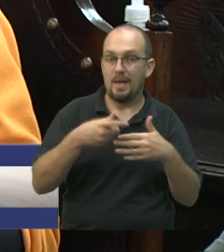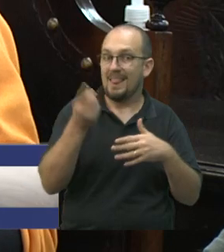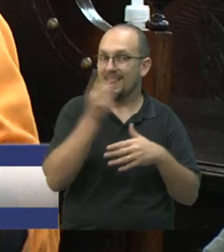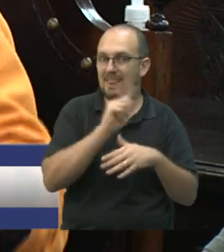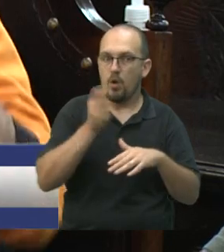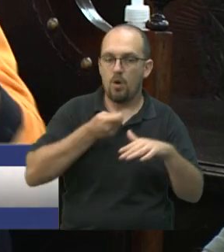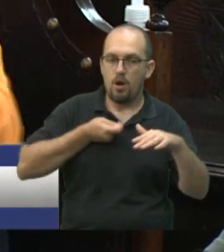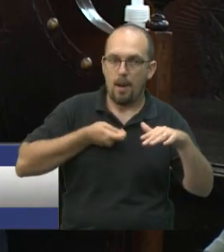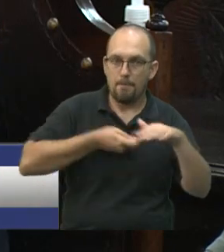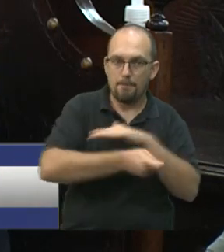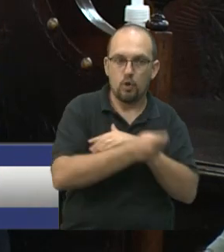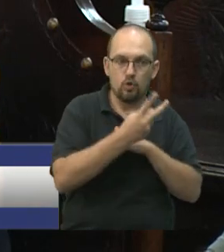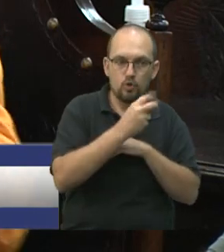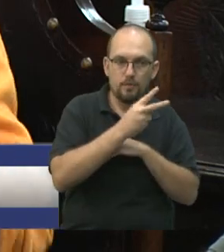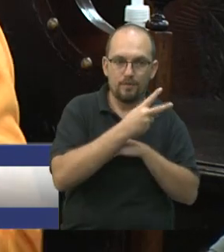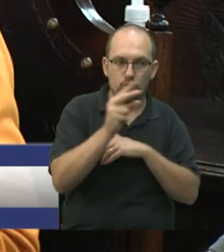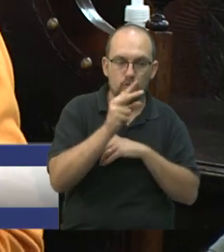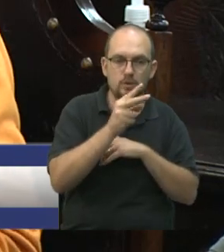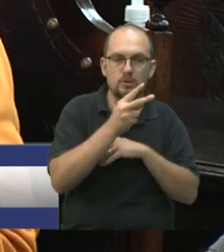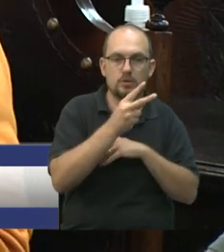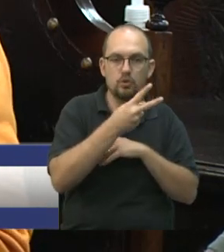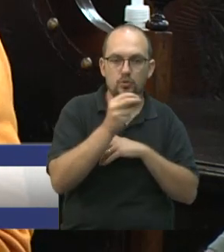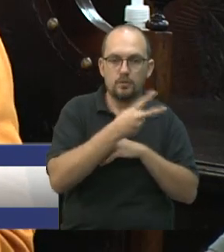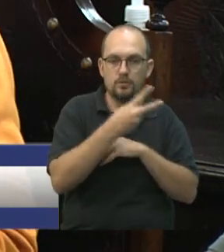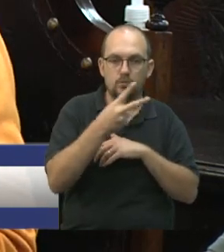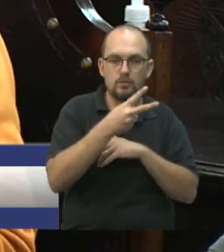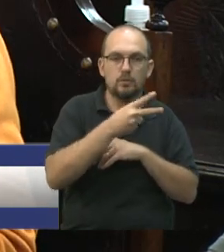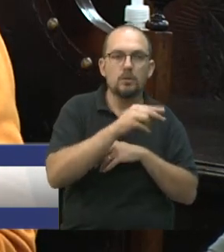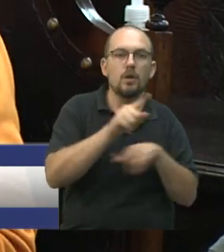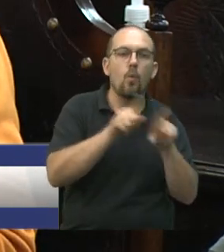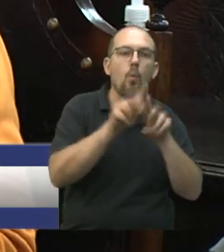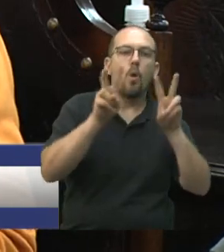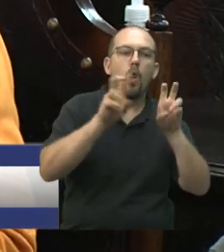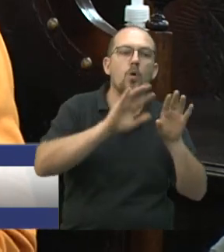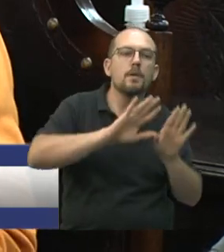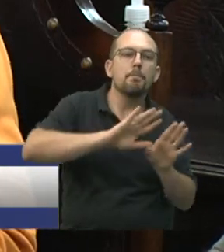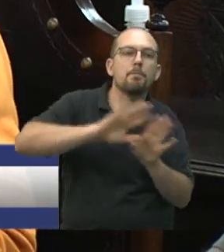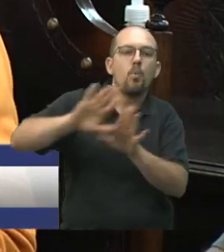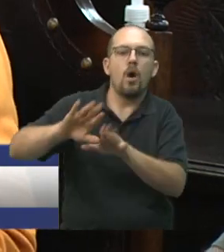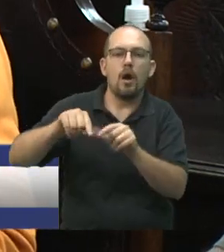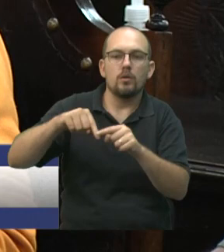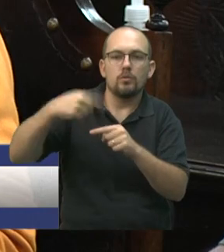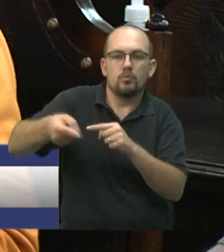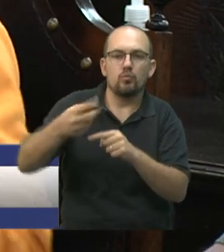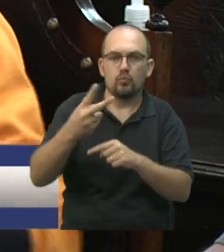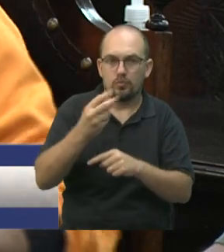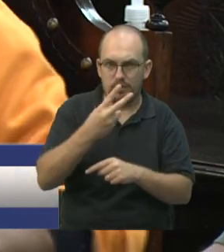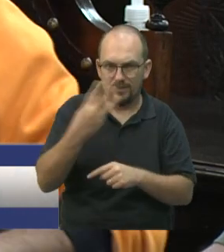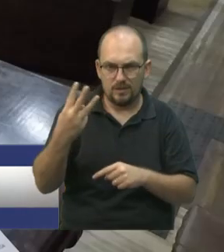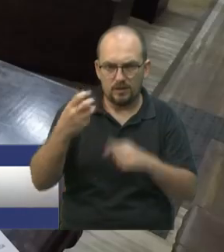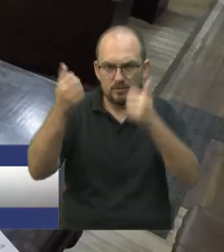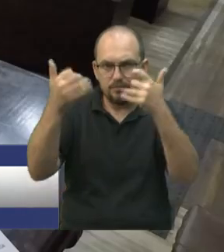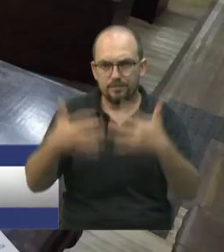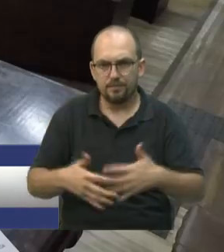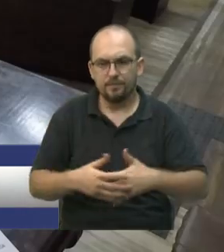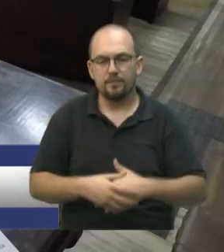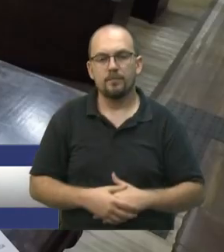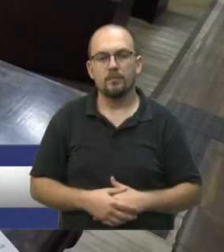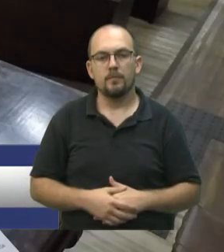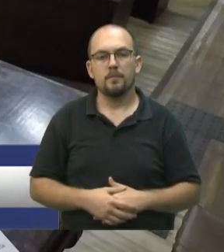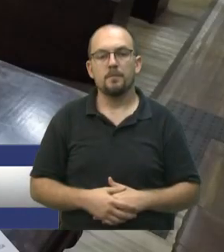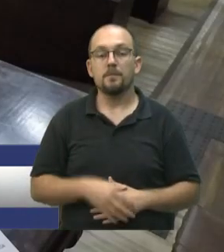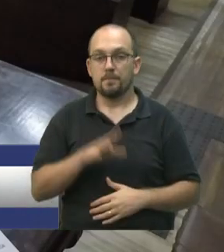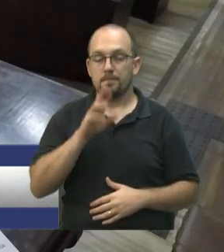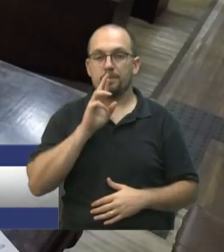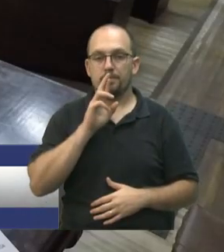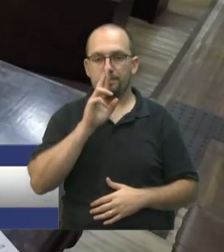aplicado no ano de 22, que está sendo empurrado para 2023? Vereador, vamos lá. O valor reestimado